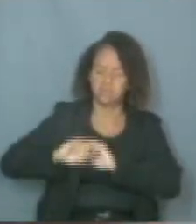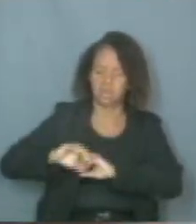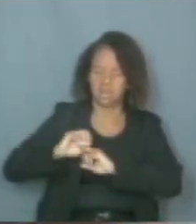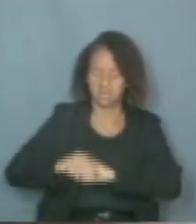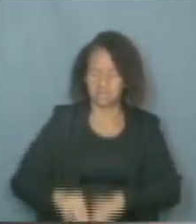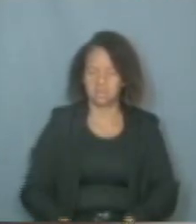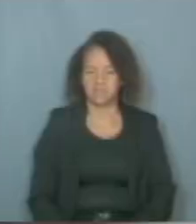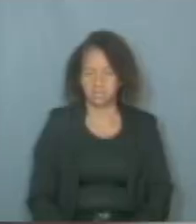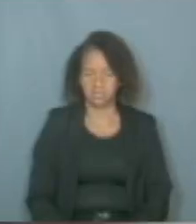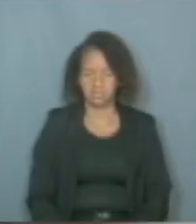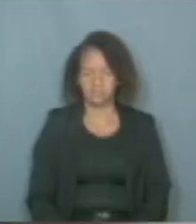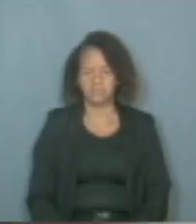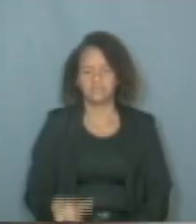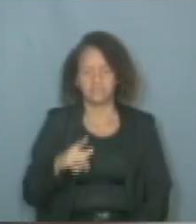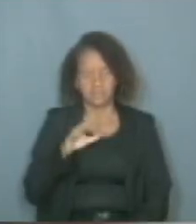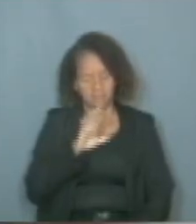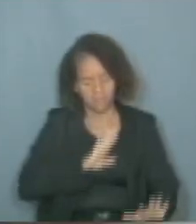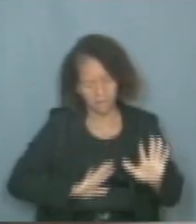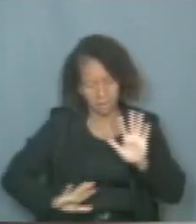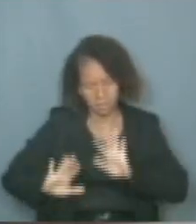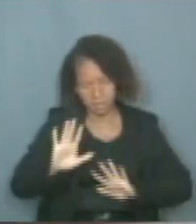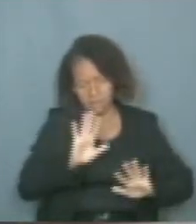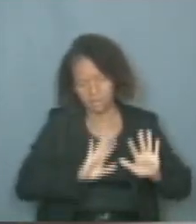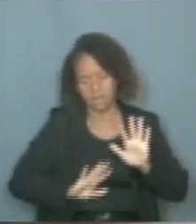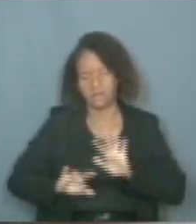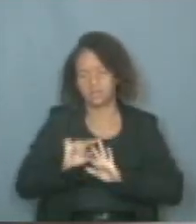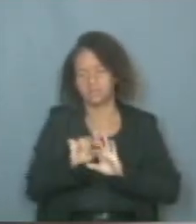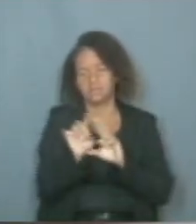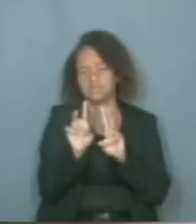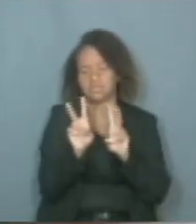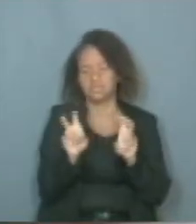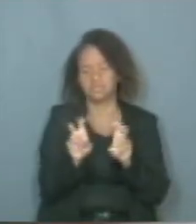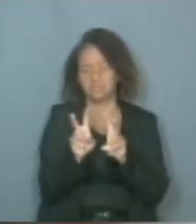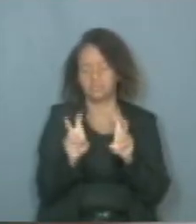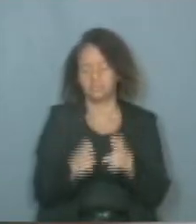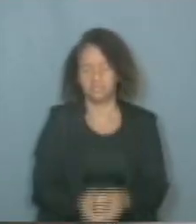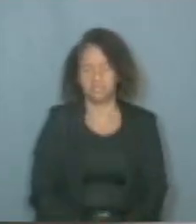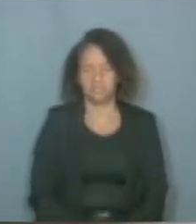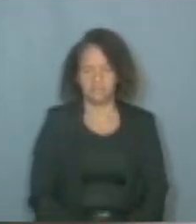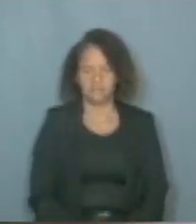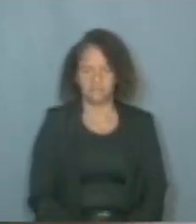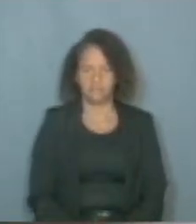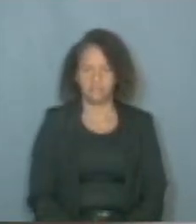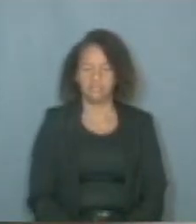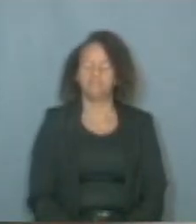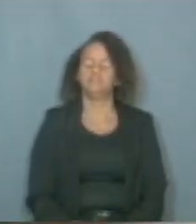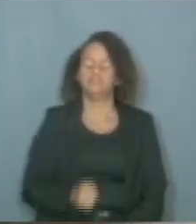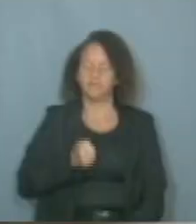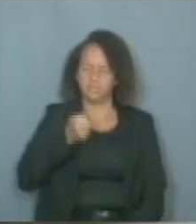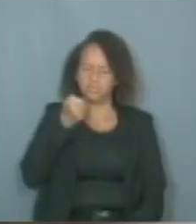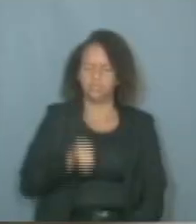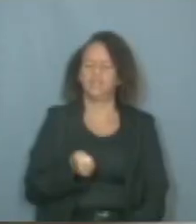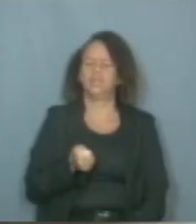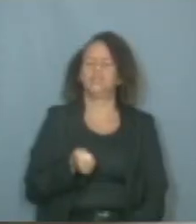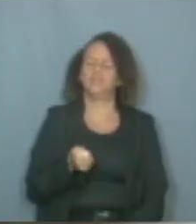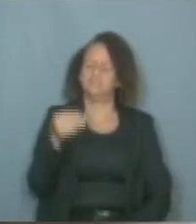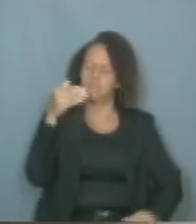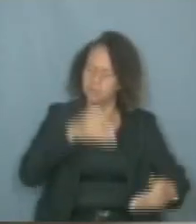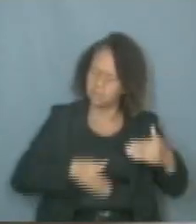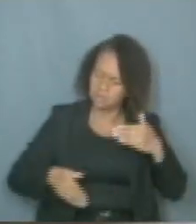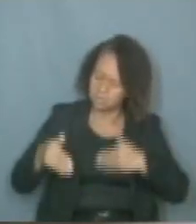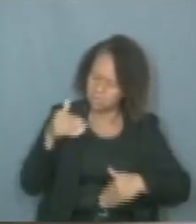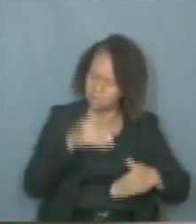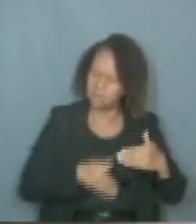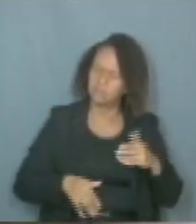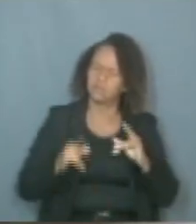Educação tenha cuidado nesse tema, enfrente esse tema, faça parte